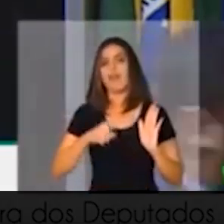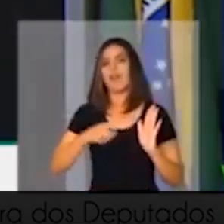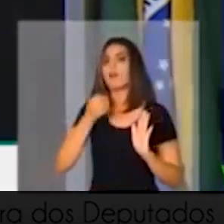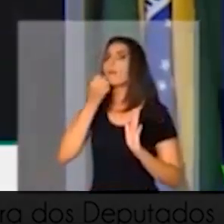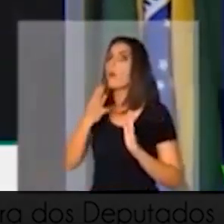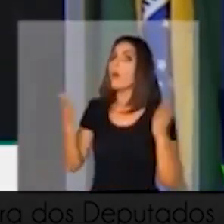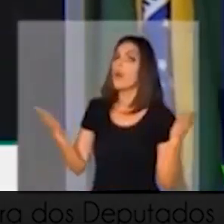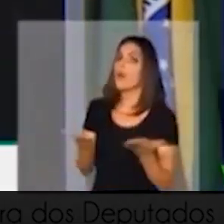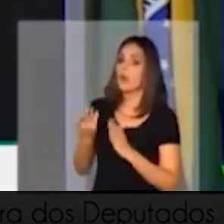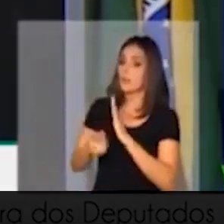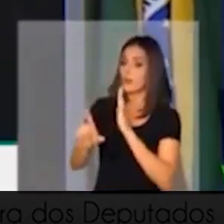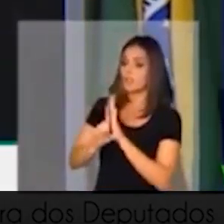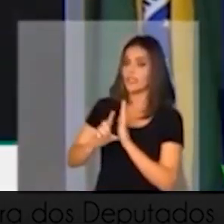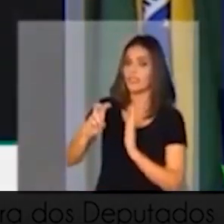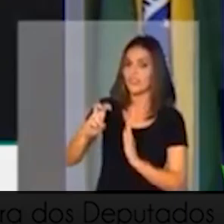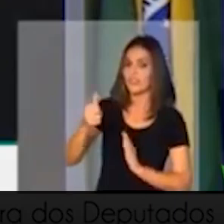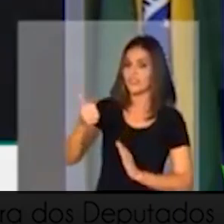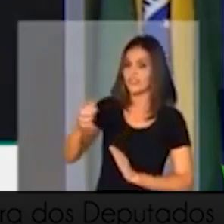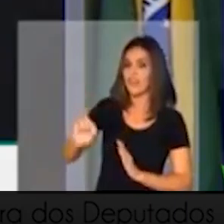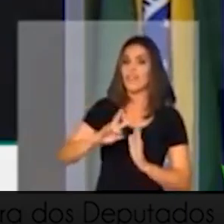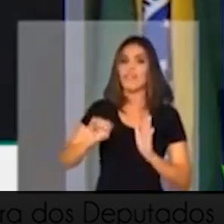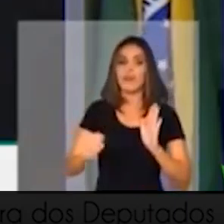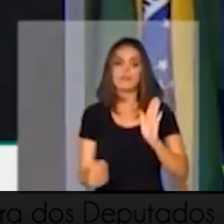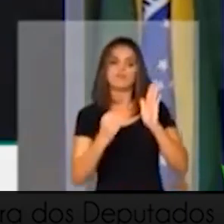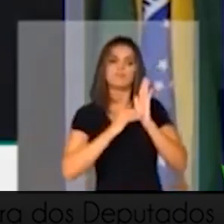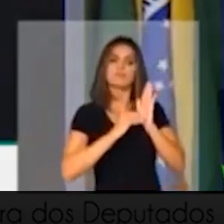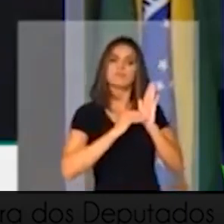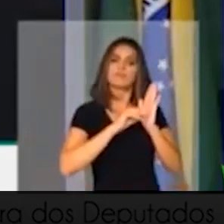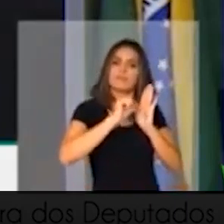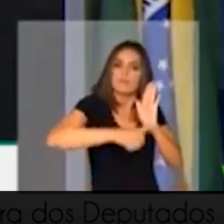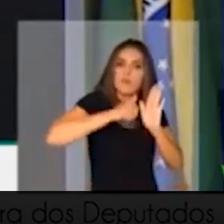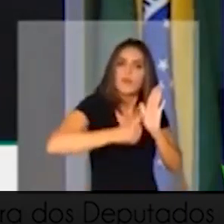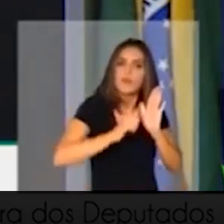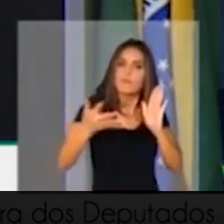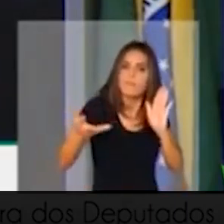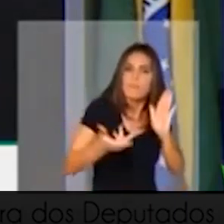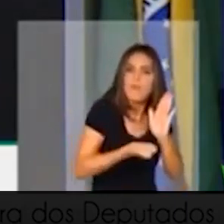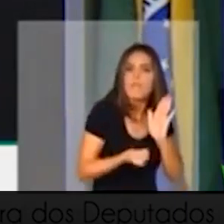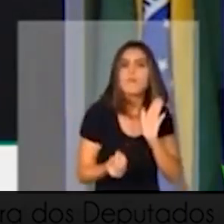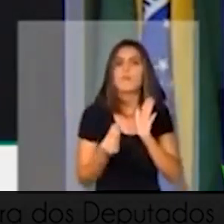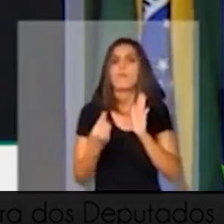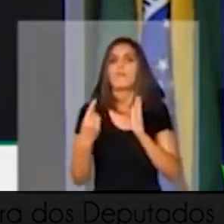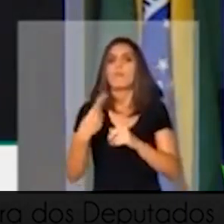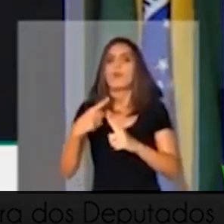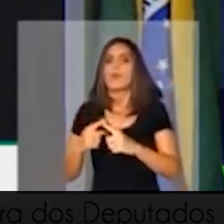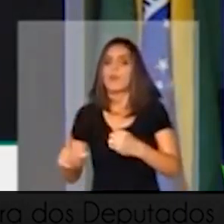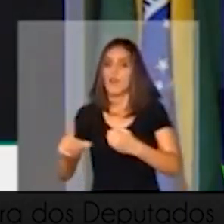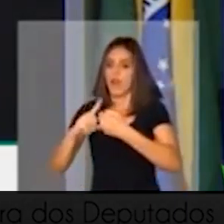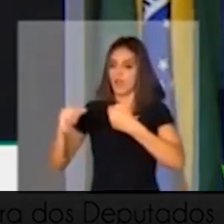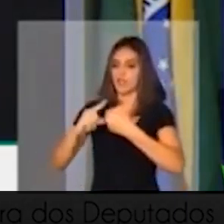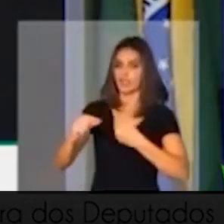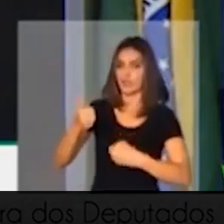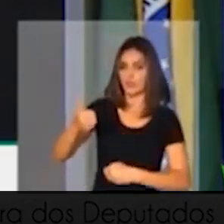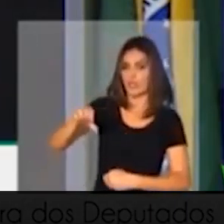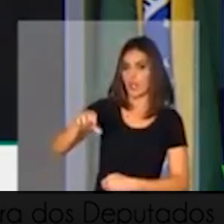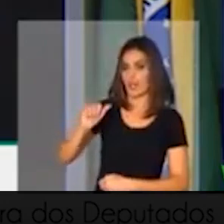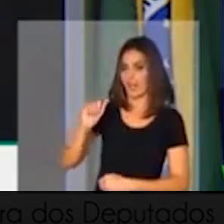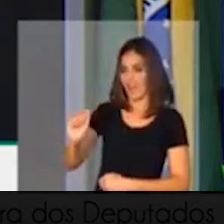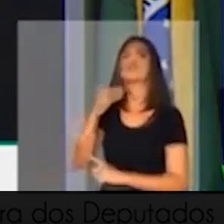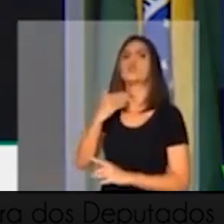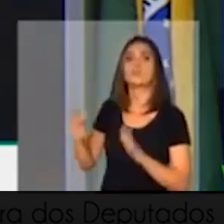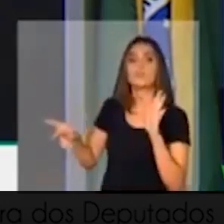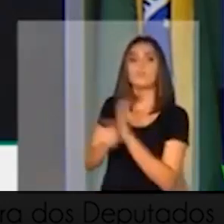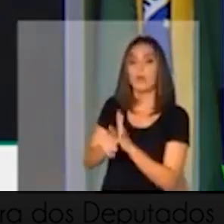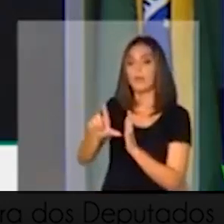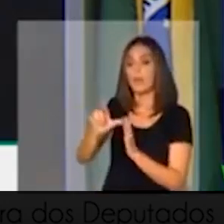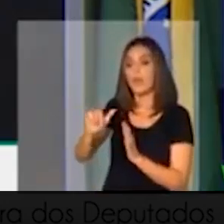e torna ela ainda mais eficaz quando ela tem a inserção do artigo 19A, que possibilita o